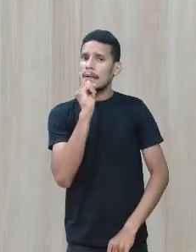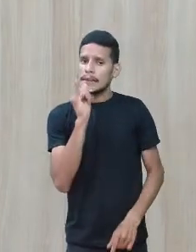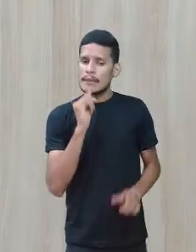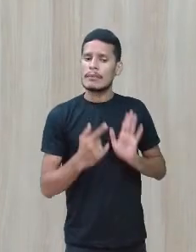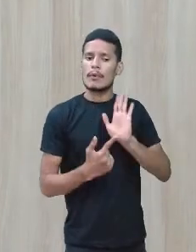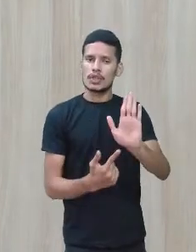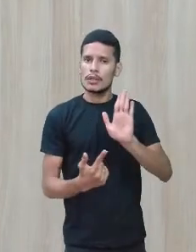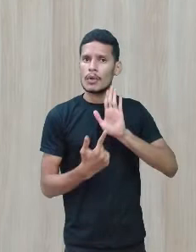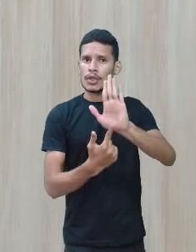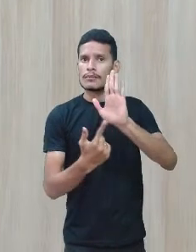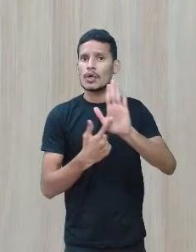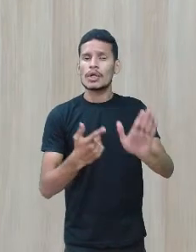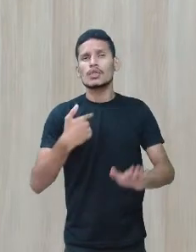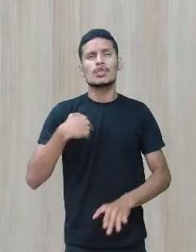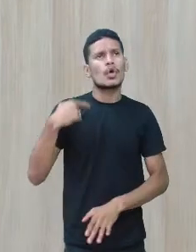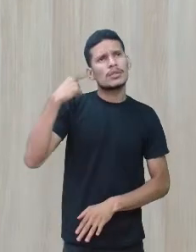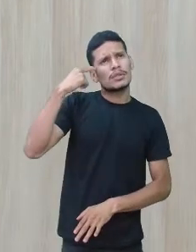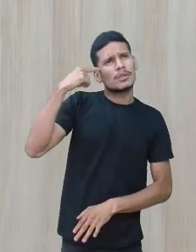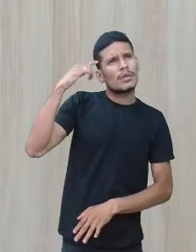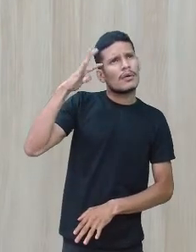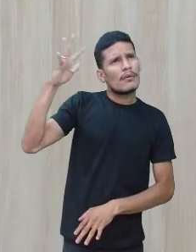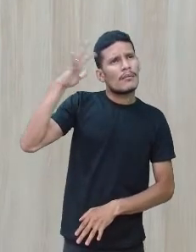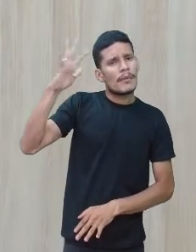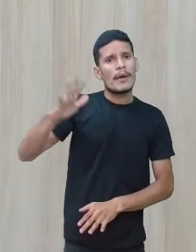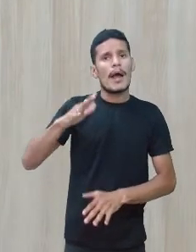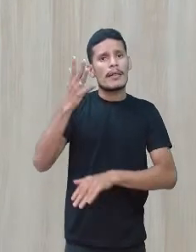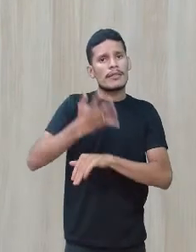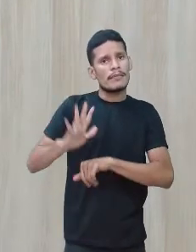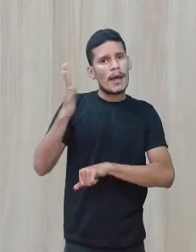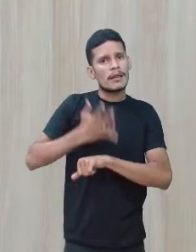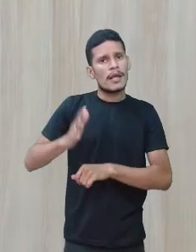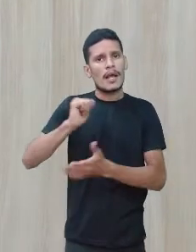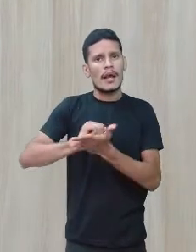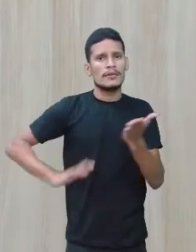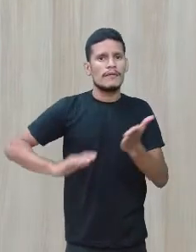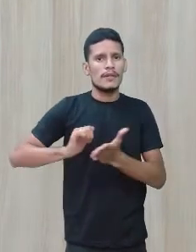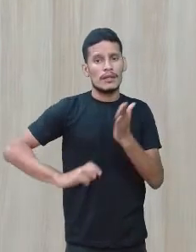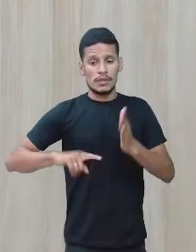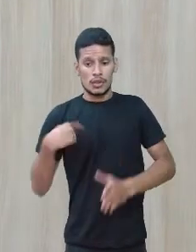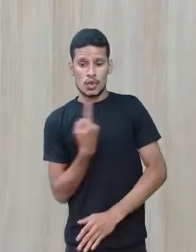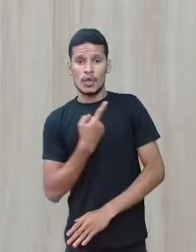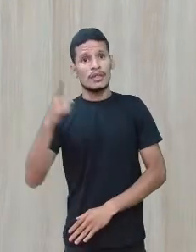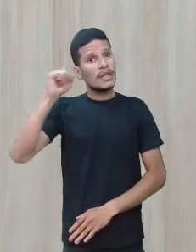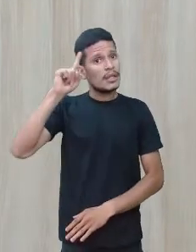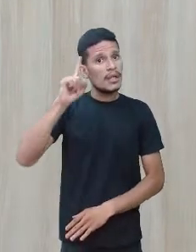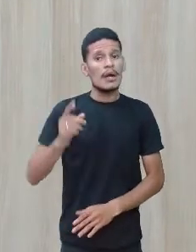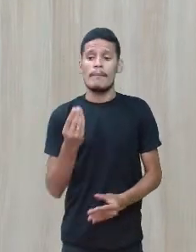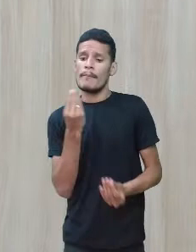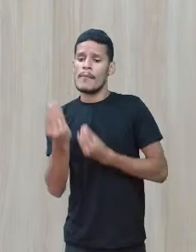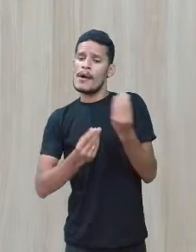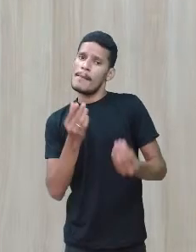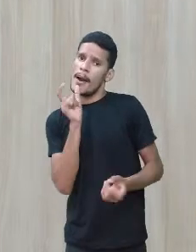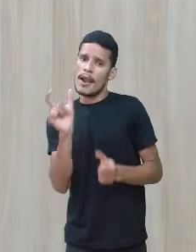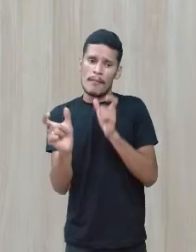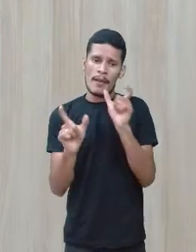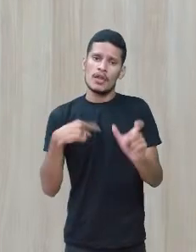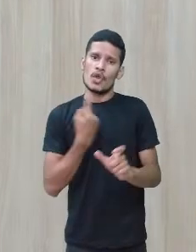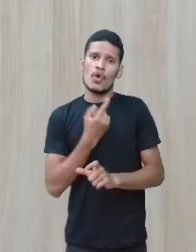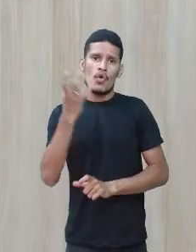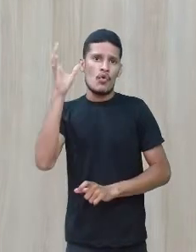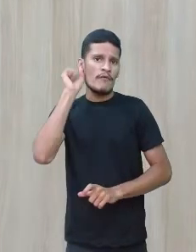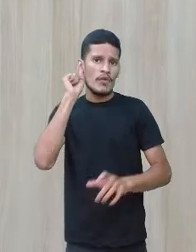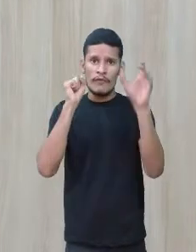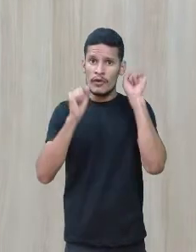isso faz a gente pensar em atividades que a gente faz no dia a dia, como palavras que a gente já ouviu. Então, vá refletindo